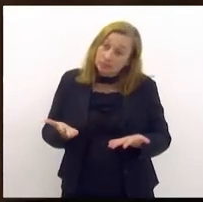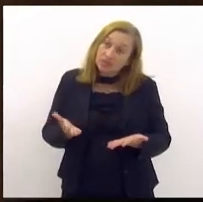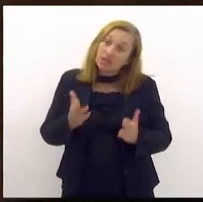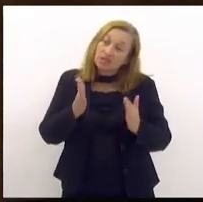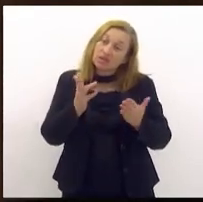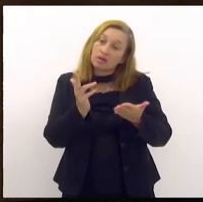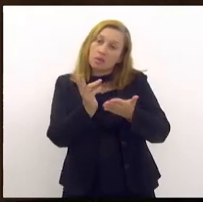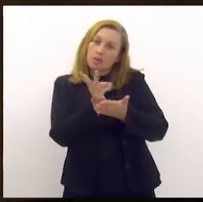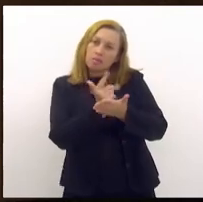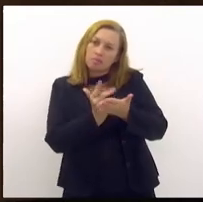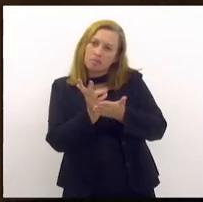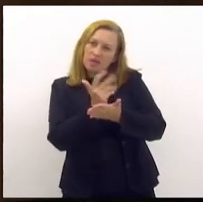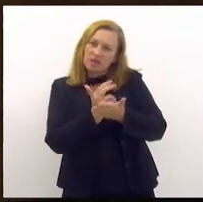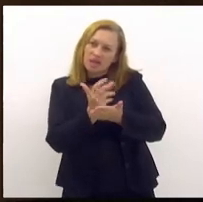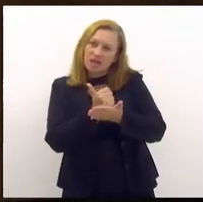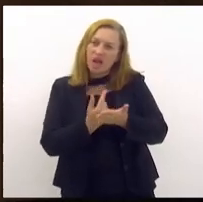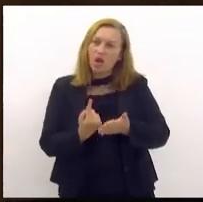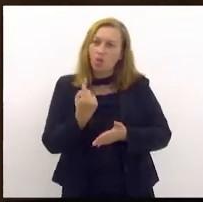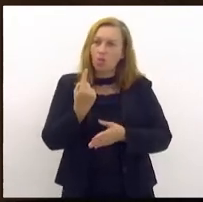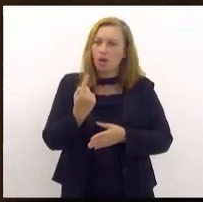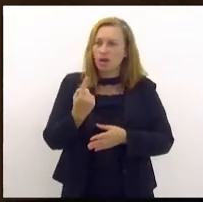um cidadão